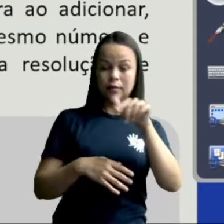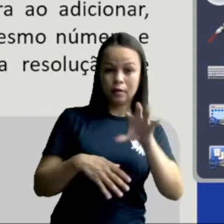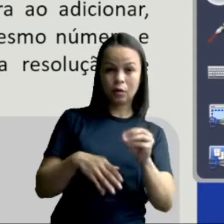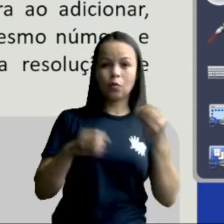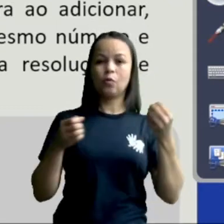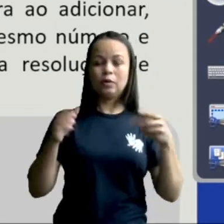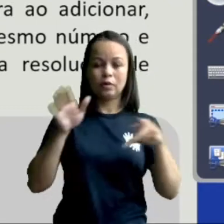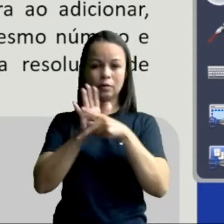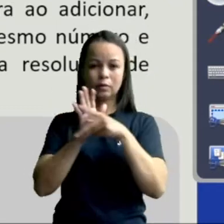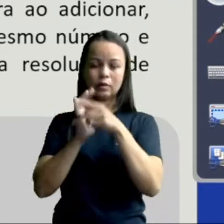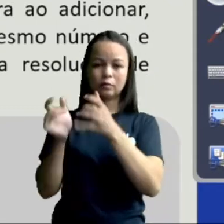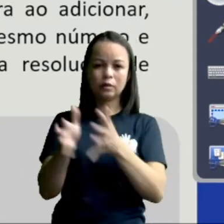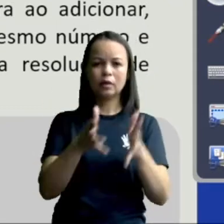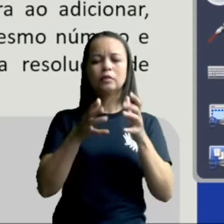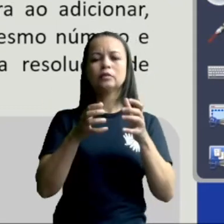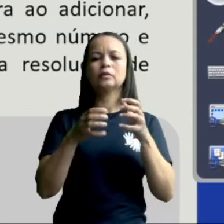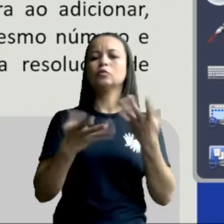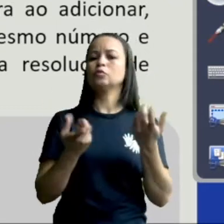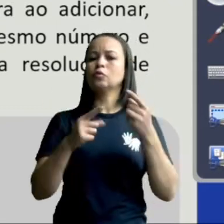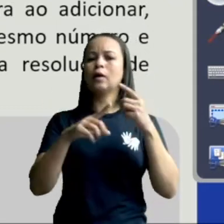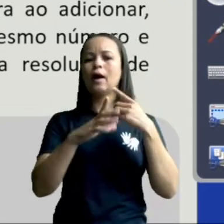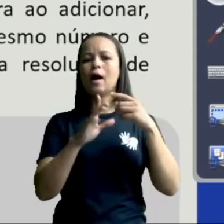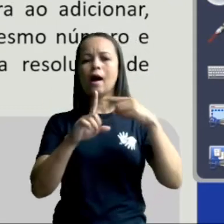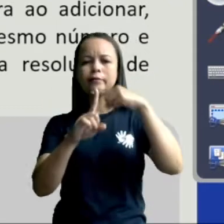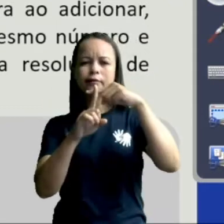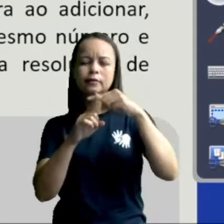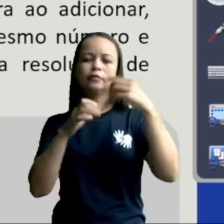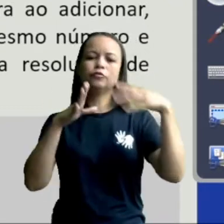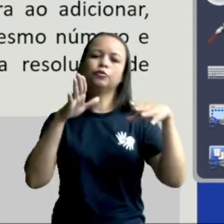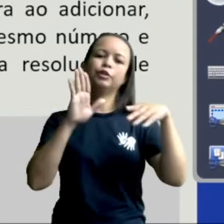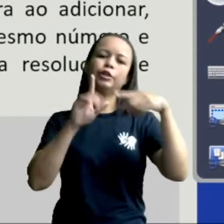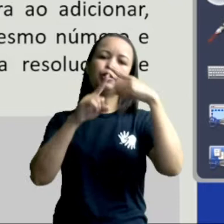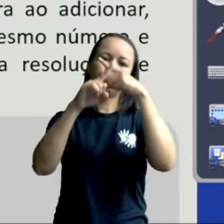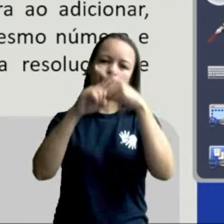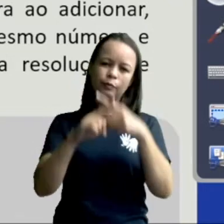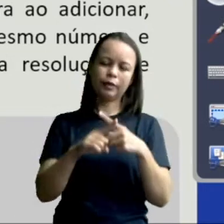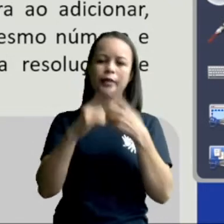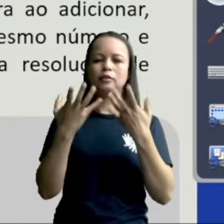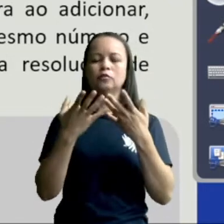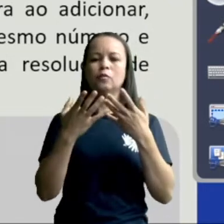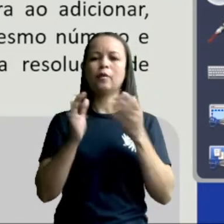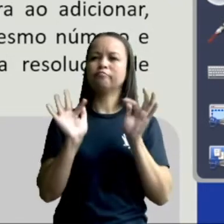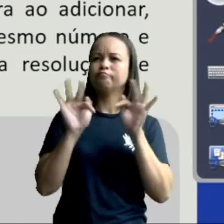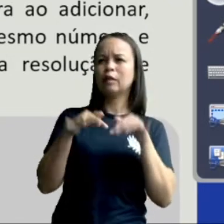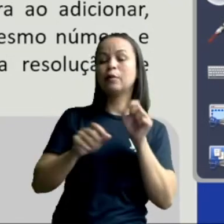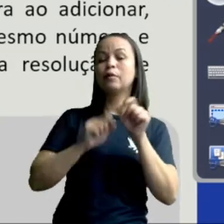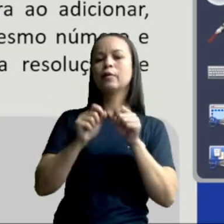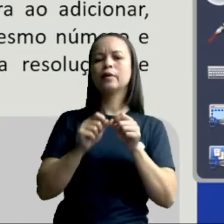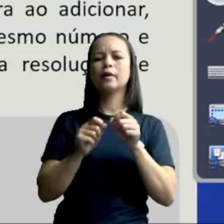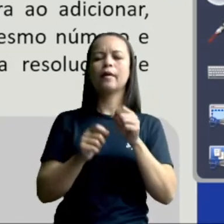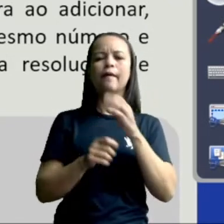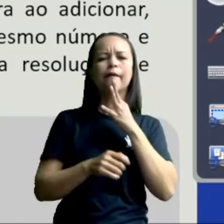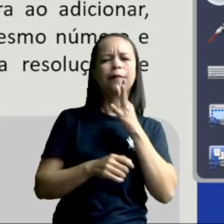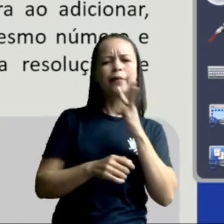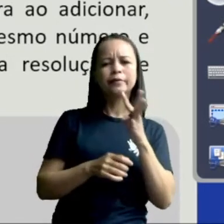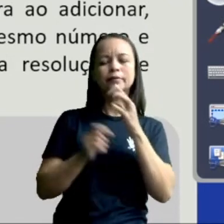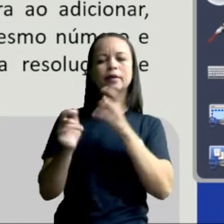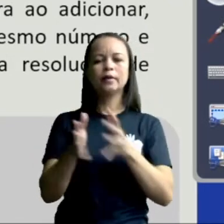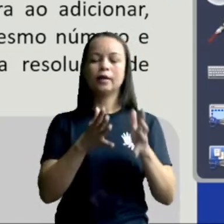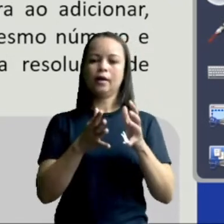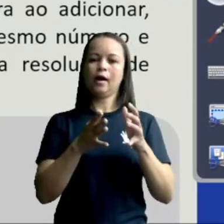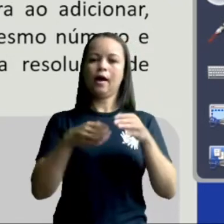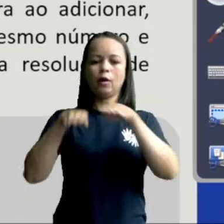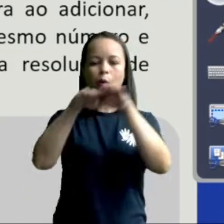igualdade, incluindo os princípios aditivo e multiplicativo, para finalmente reconhecer que a igualdade não se